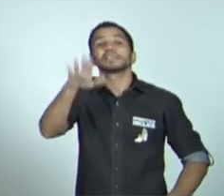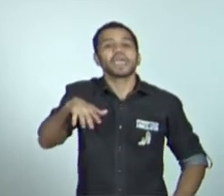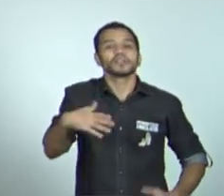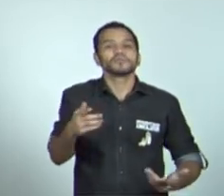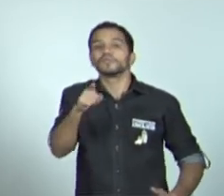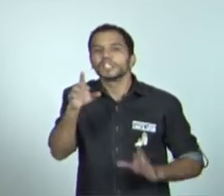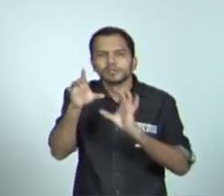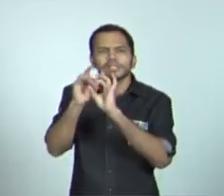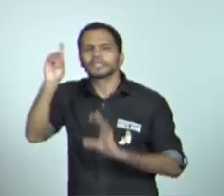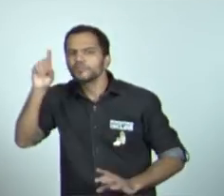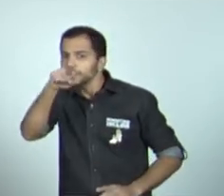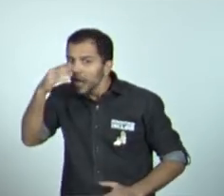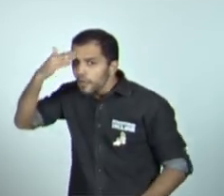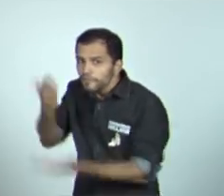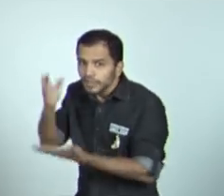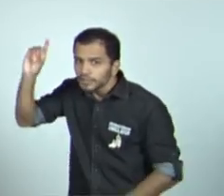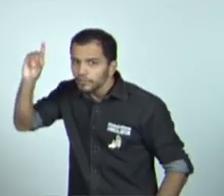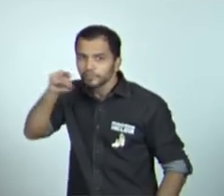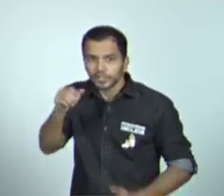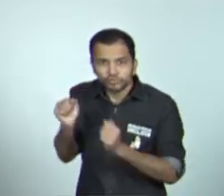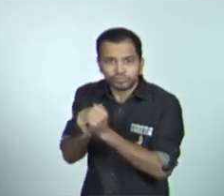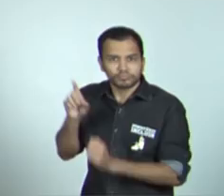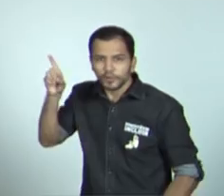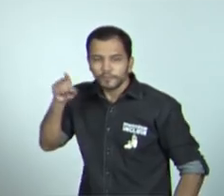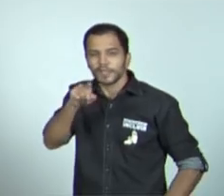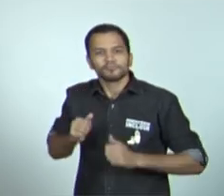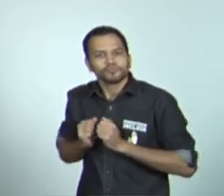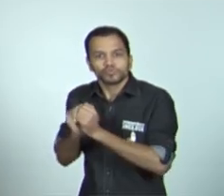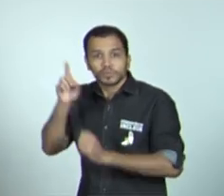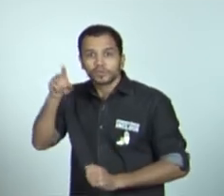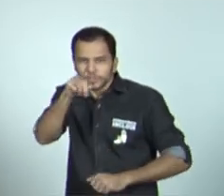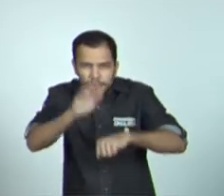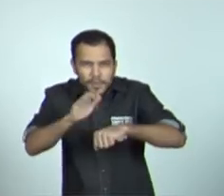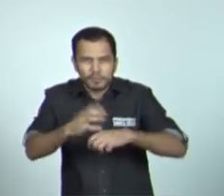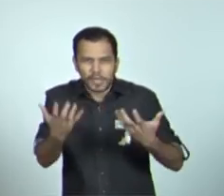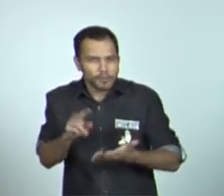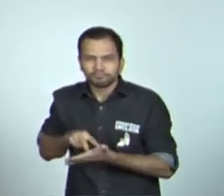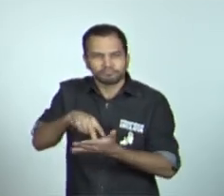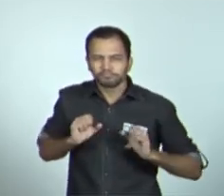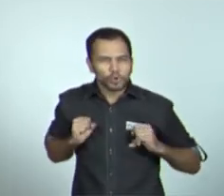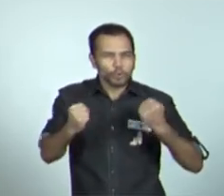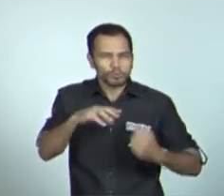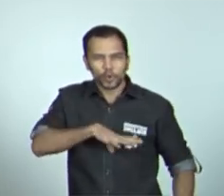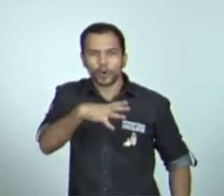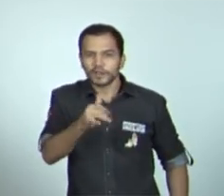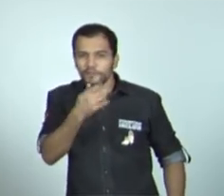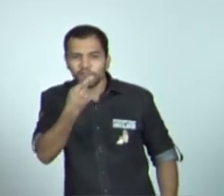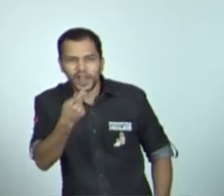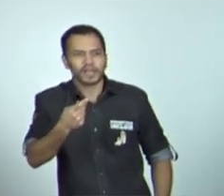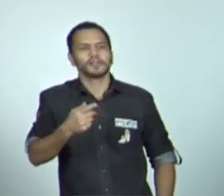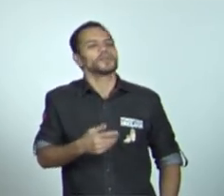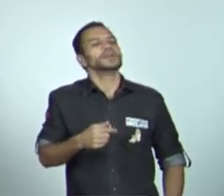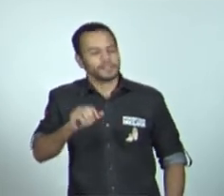tá comigo quem confia em mim quem anda comigo quem está disposto a dizer para o mundo que fora de mim não há salvação que